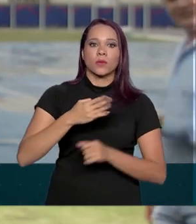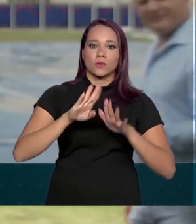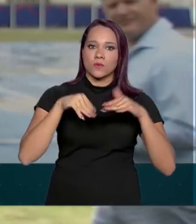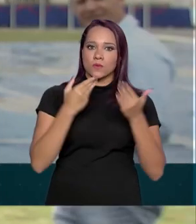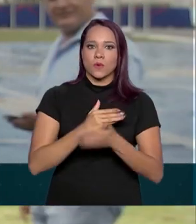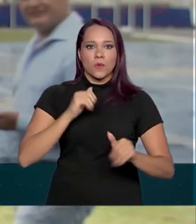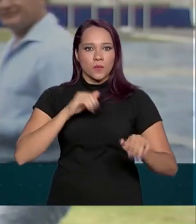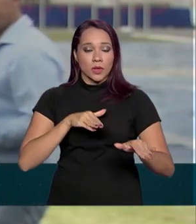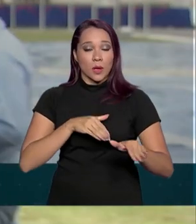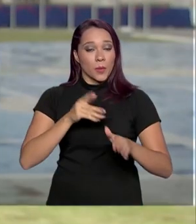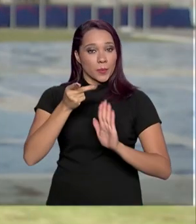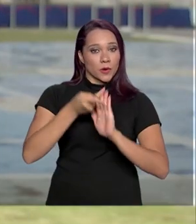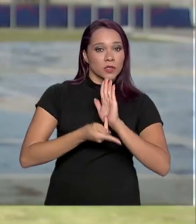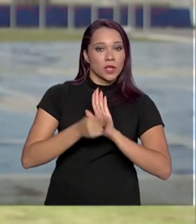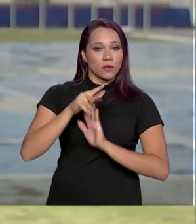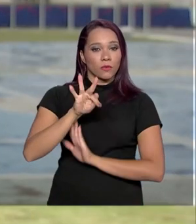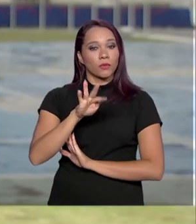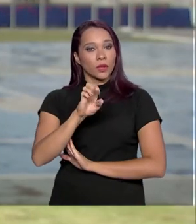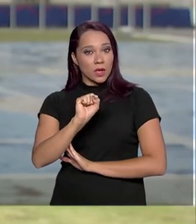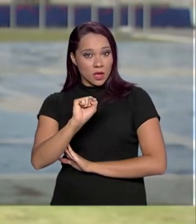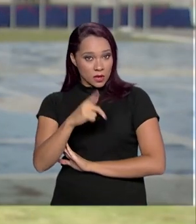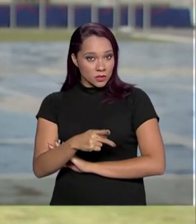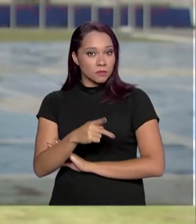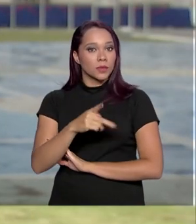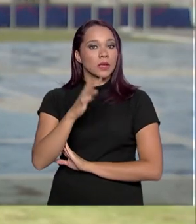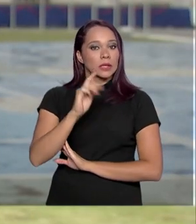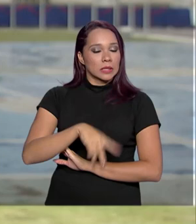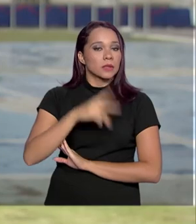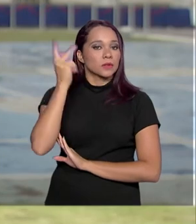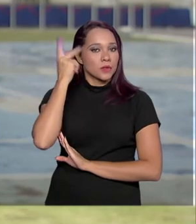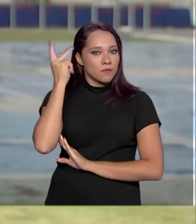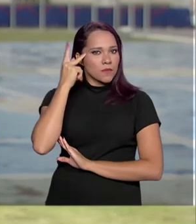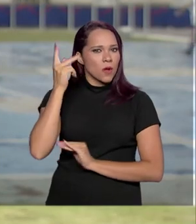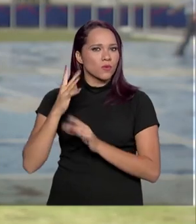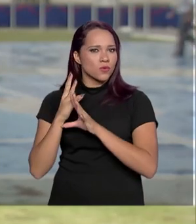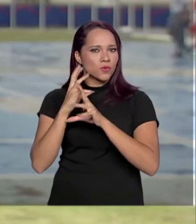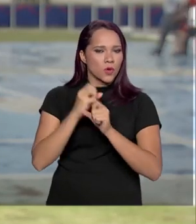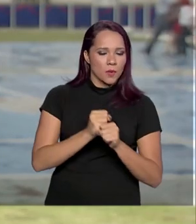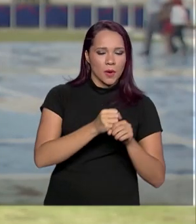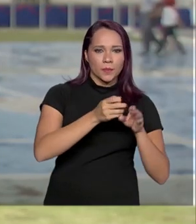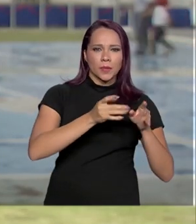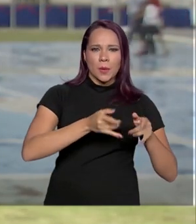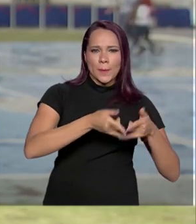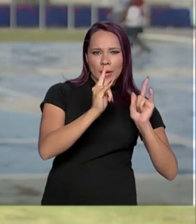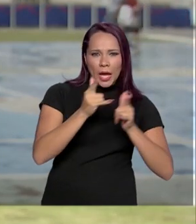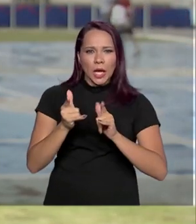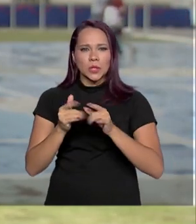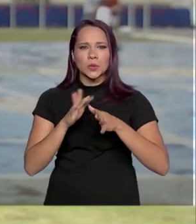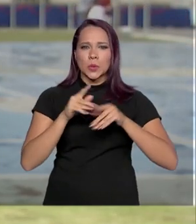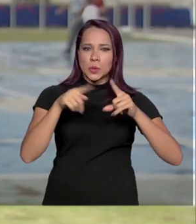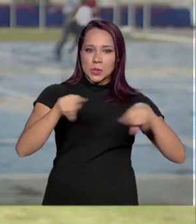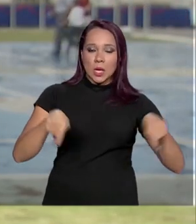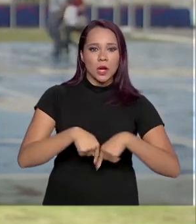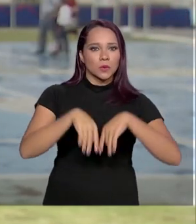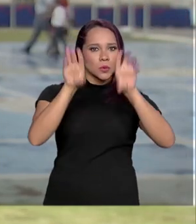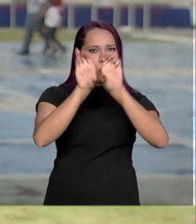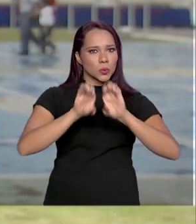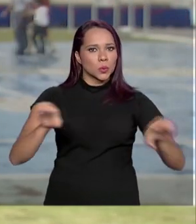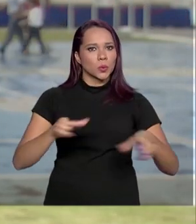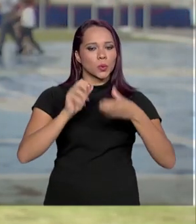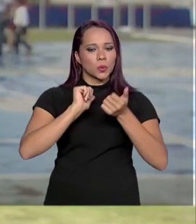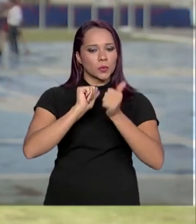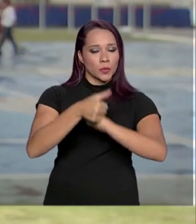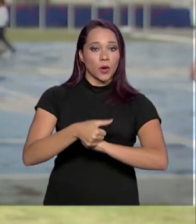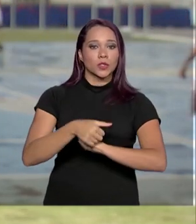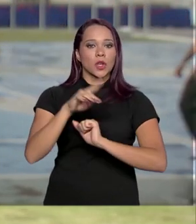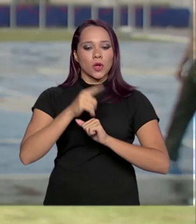pela Fiesp, a Federação das Indústrias do Estado de São Paulo, conta com pavilhões de salas e uma grande estrutura poliesportiva,